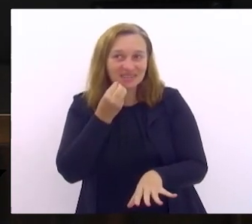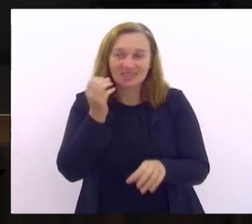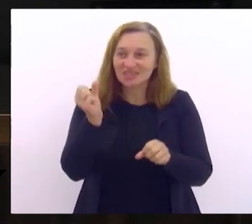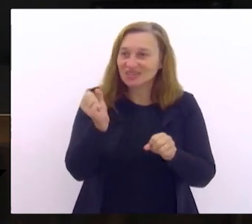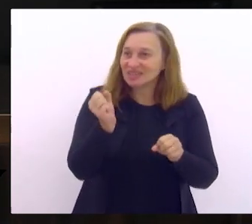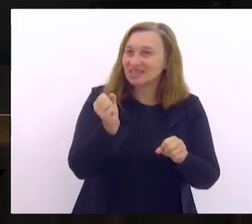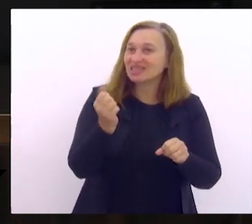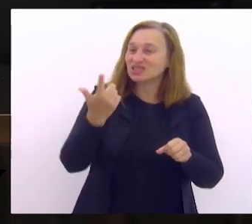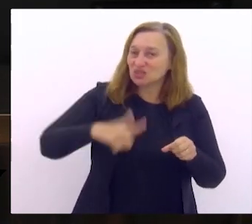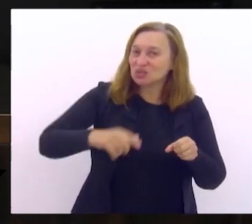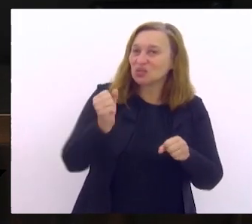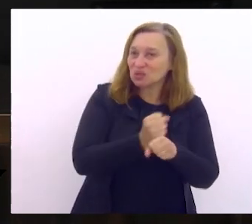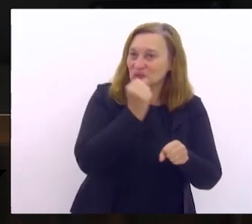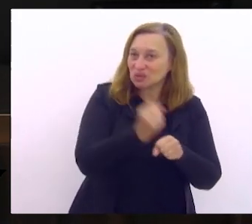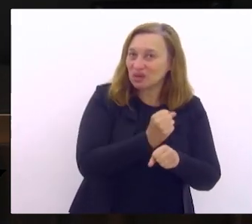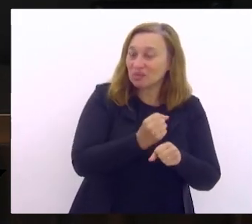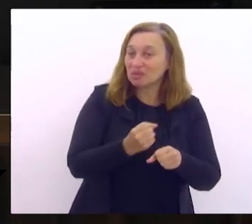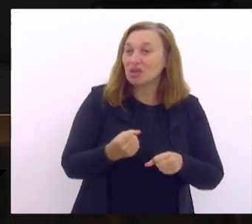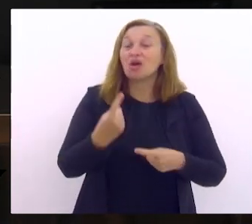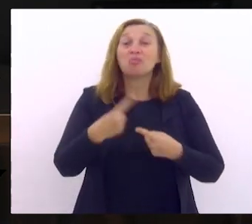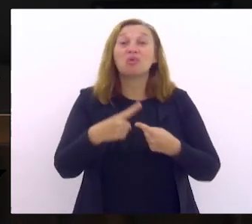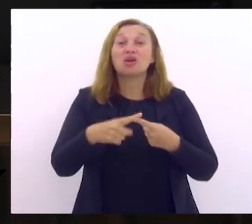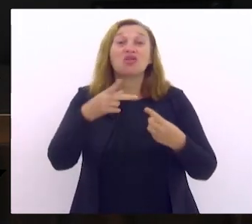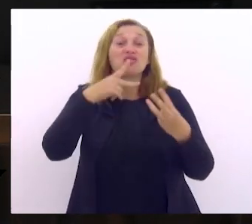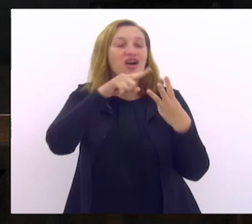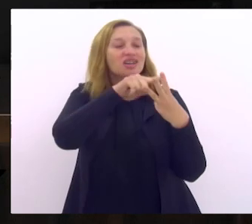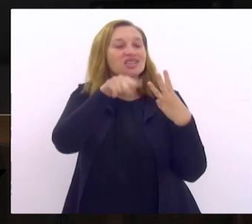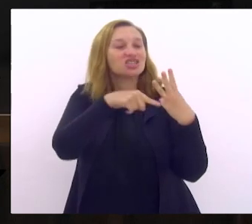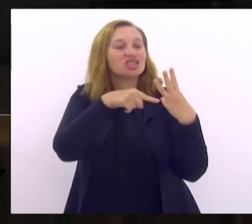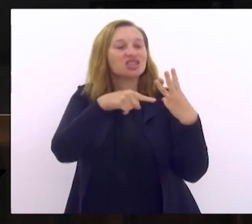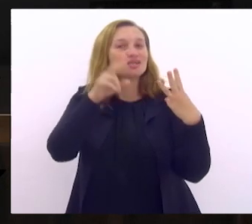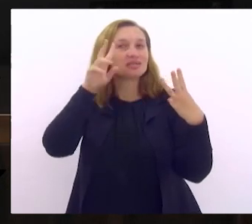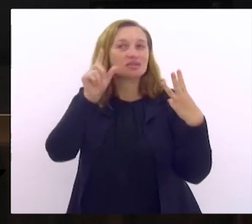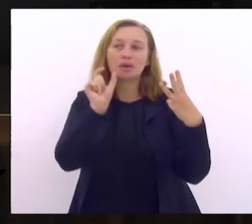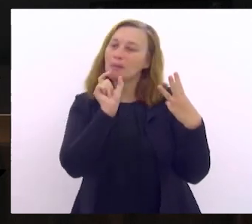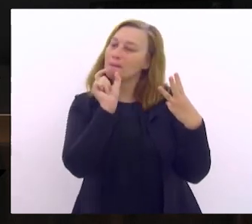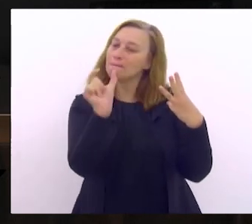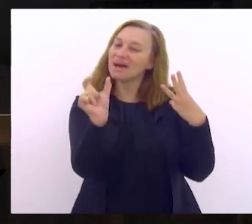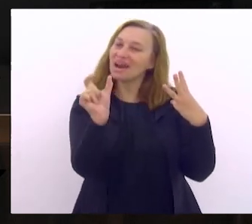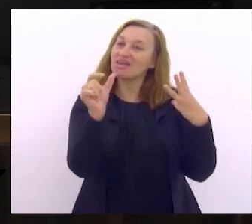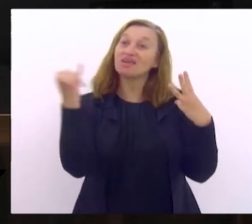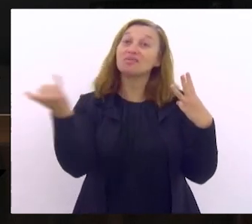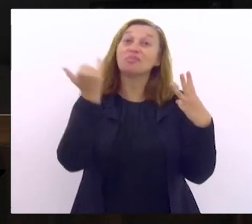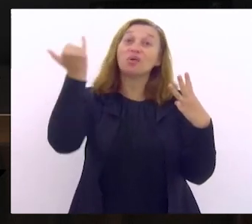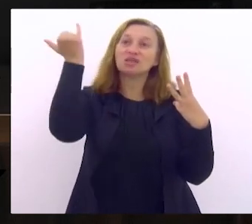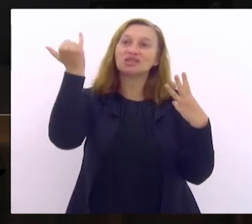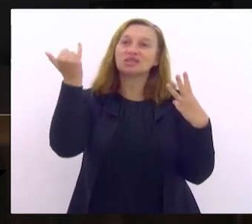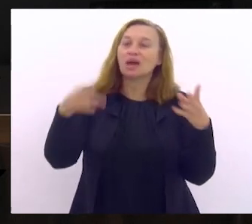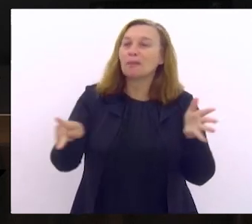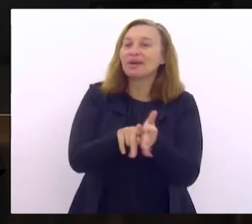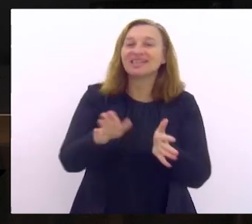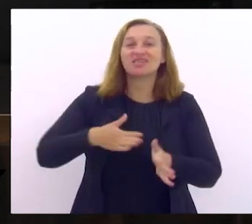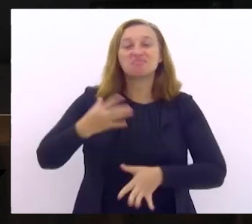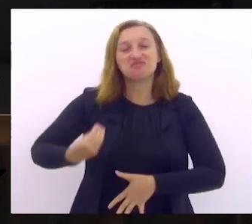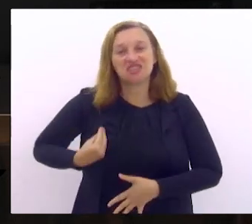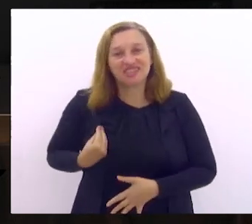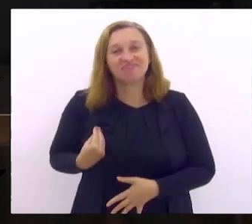reconstrução. Por que eu falo essas 3 frases muito importantes? Todas essas 3 frases fizeram parte da minha